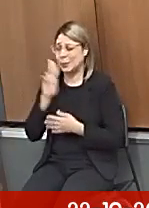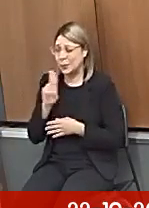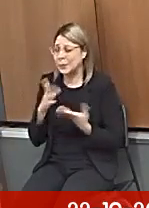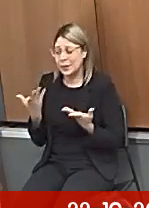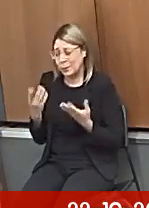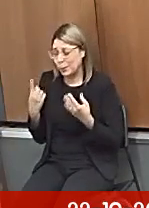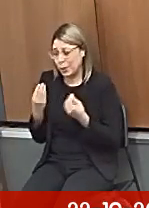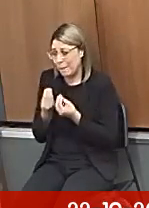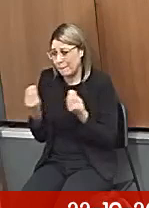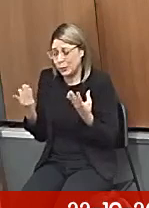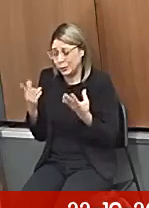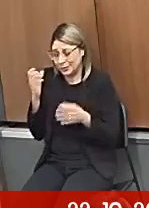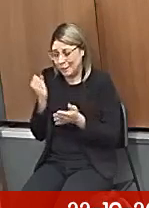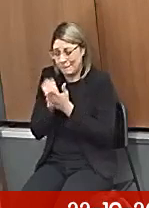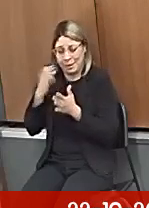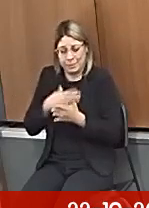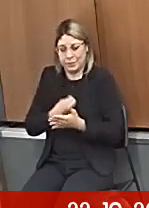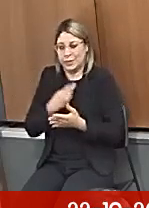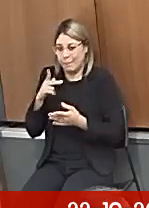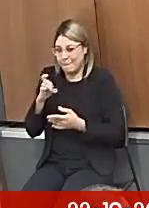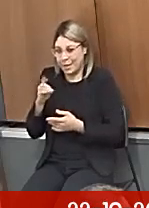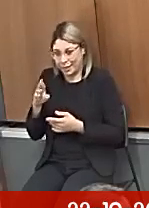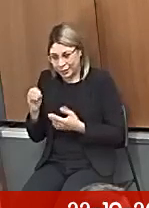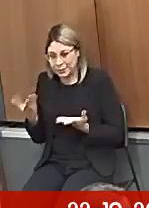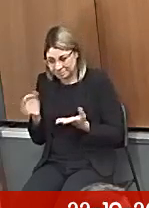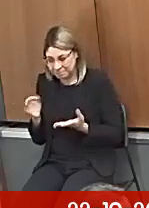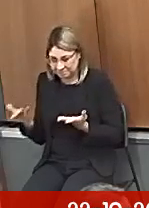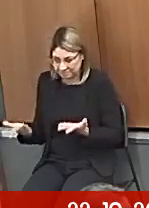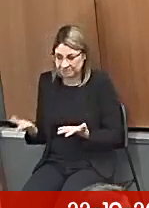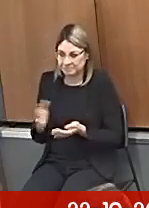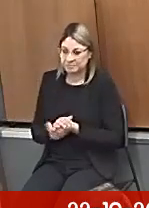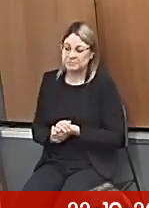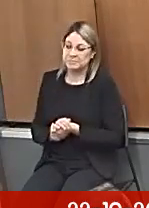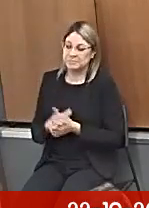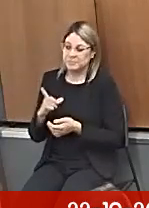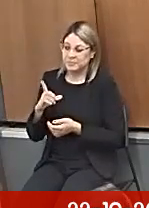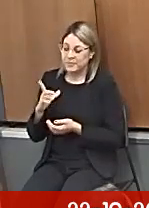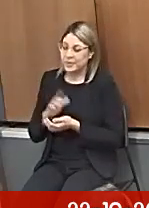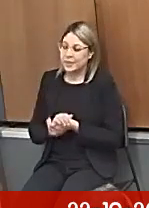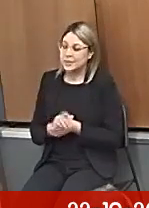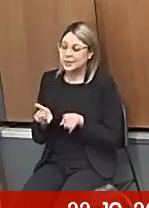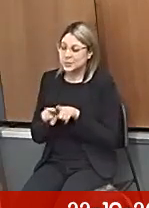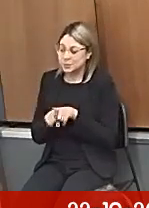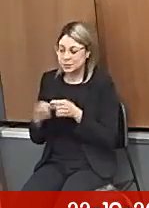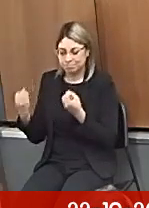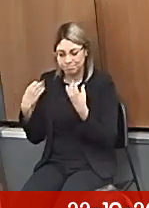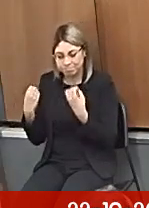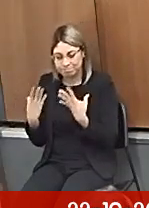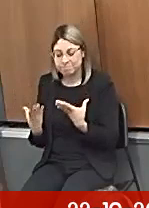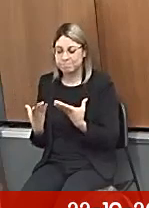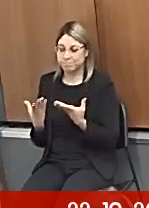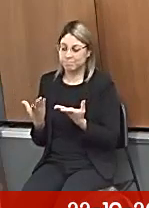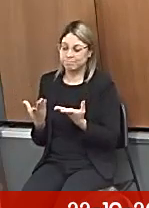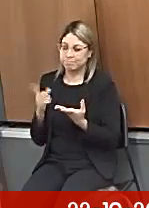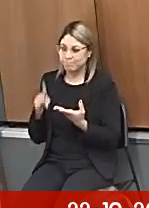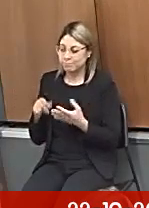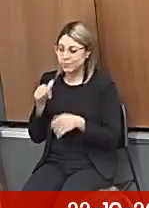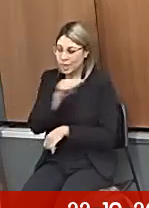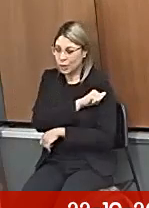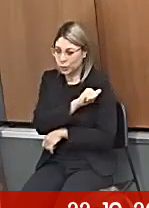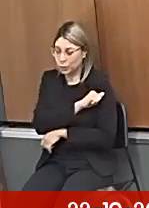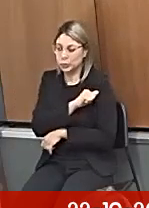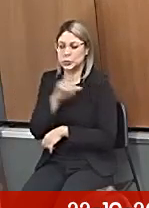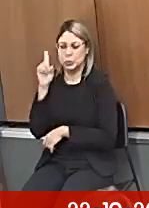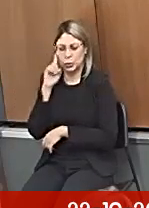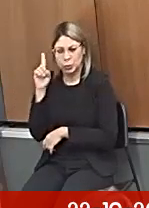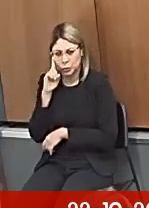porque são vários que marcaram a minha vida, o Pedrão, né, Davi, com a síndrome de Asperger, e que tanto me ensinou, que era um aluno que todos